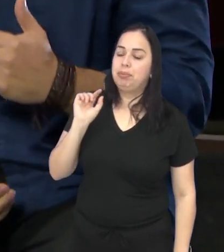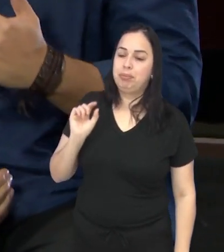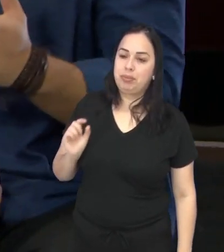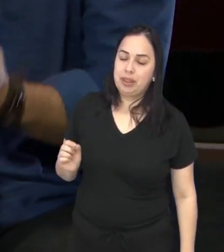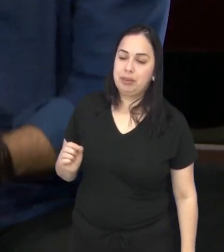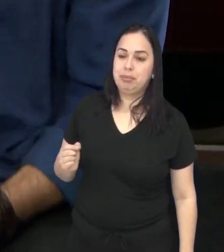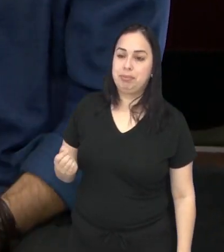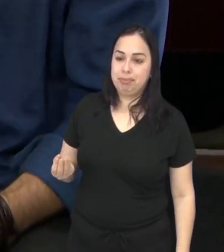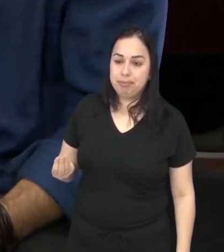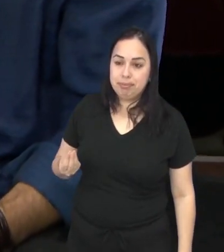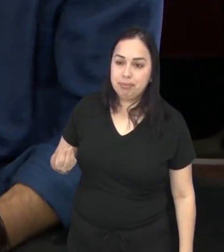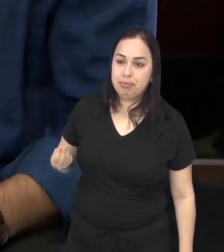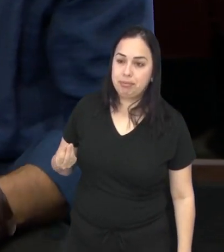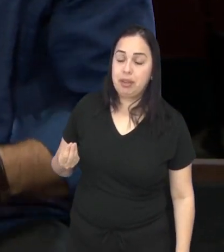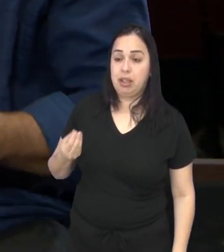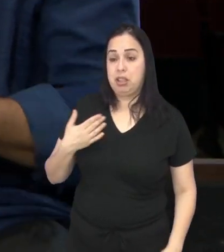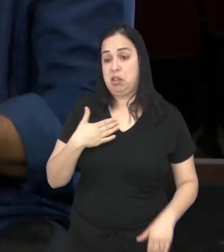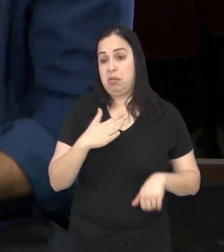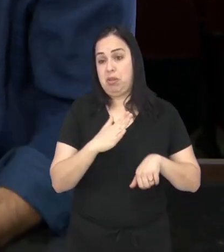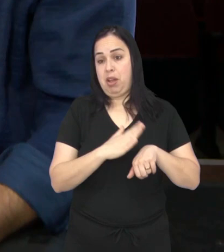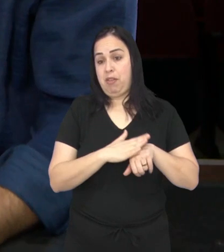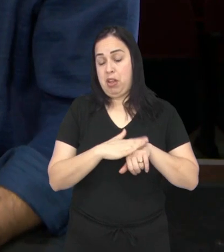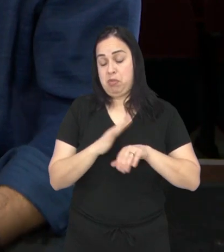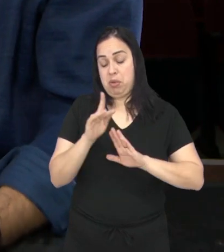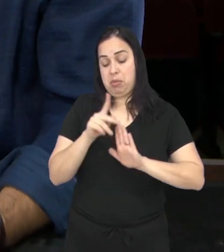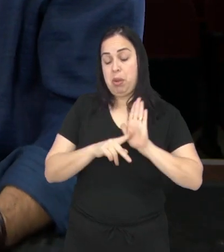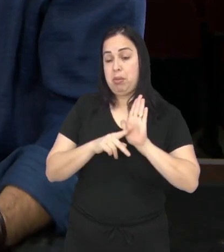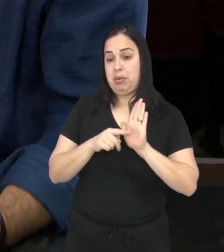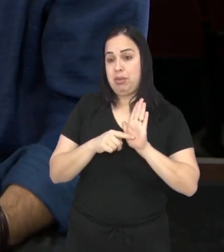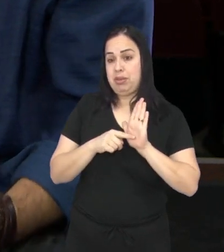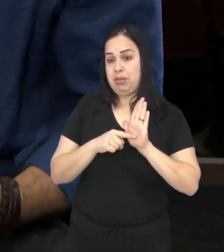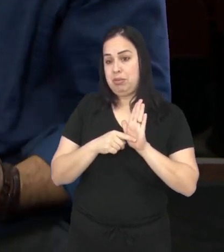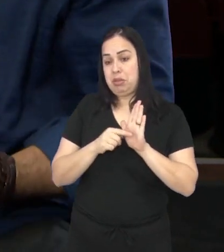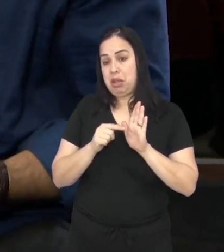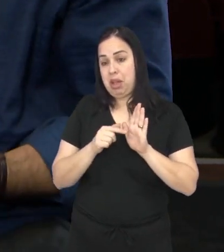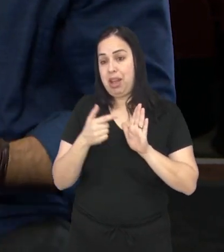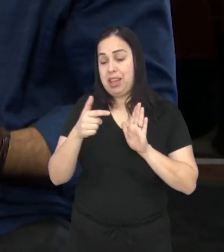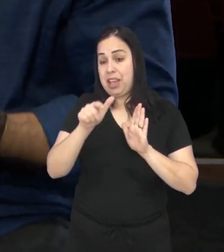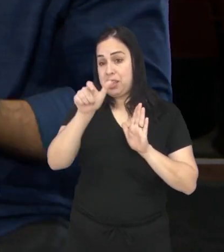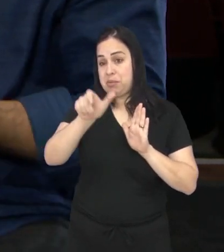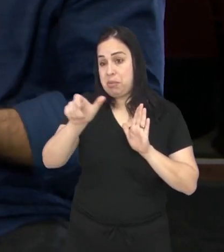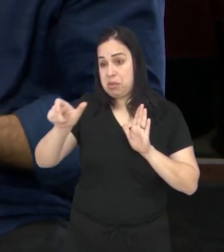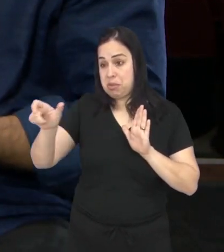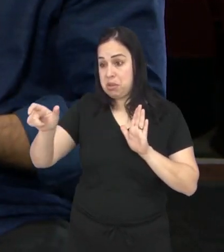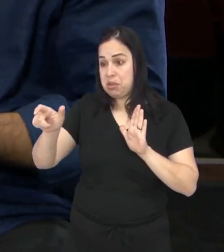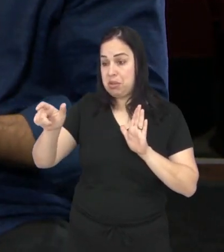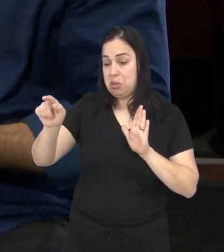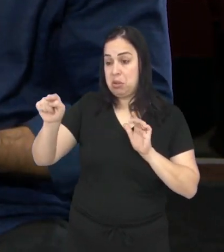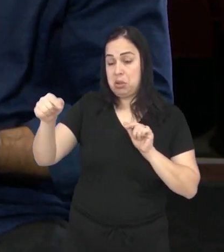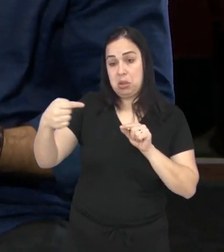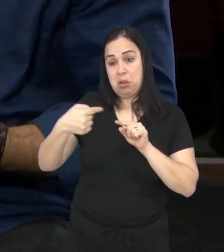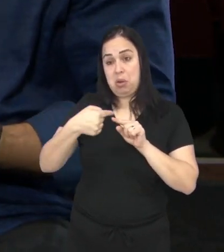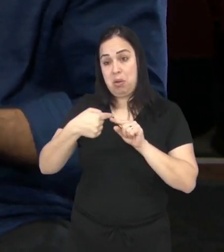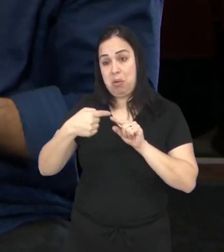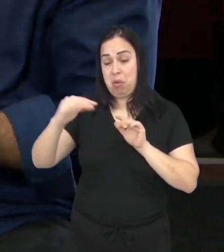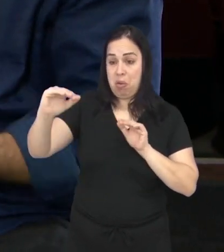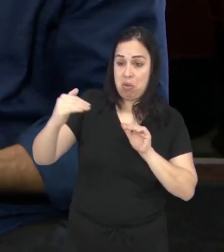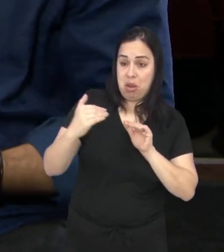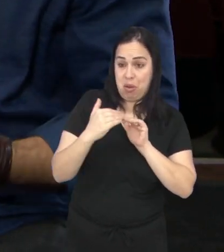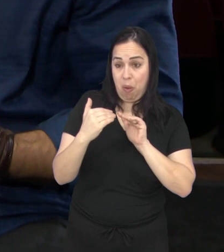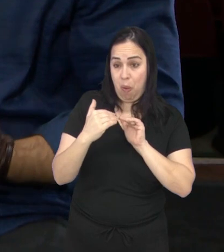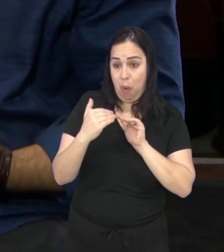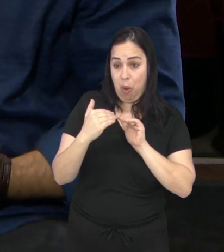Você faz um projeto e começa com uma iniciativa, as pessoas que também têm o mesmo desejo, sentem